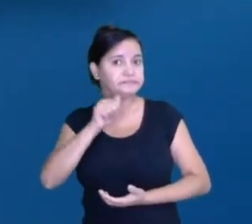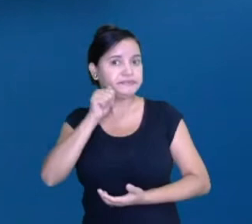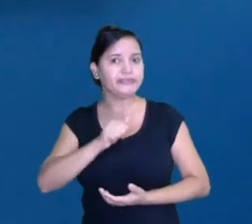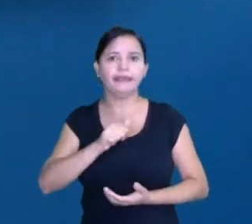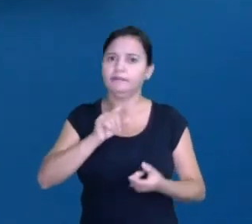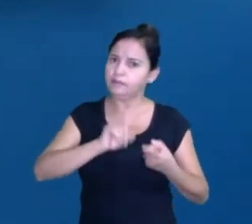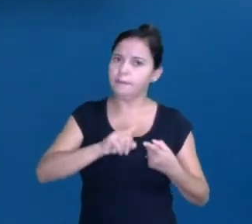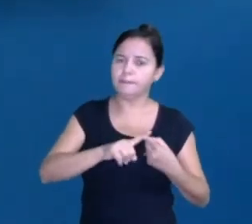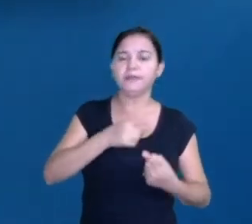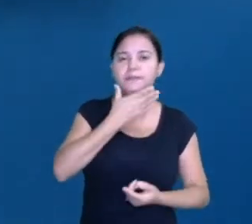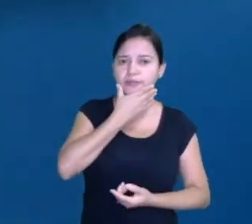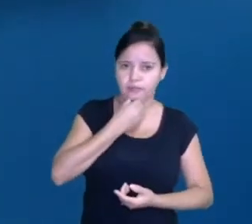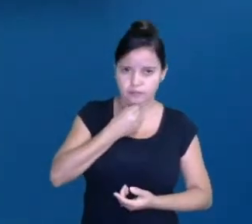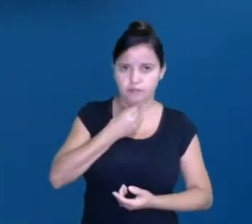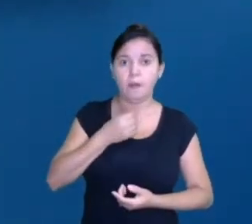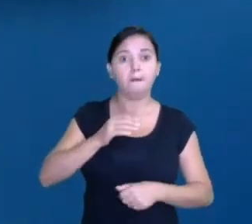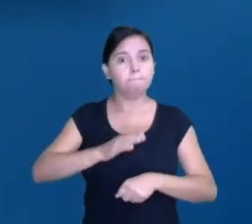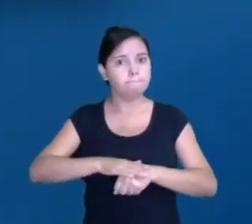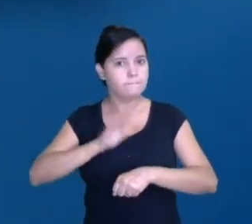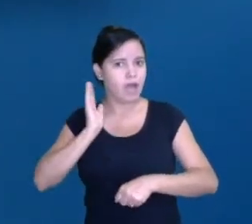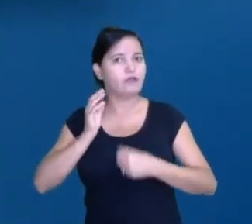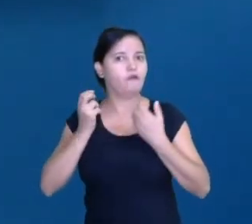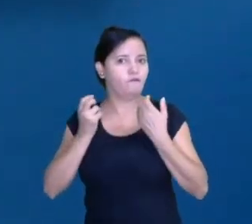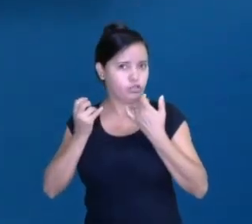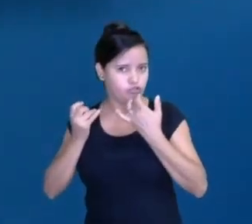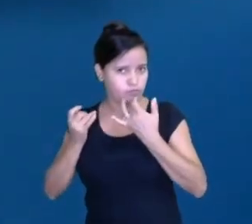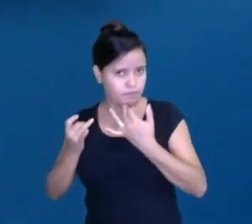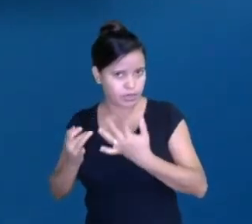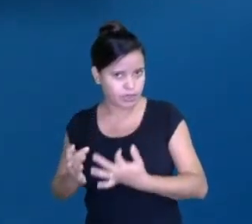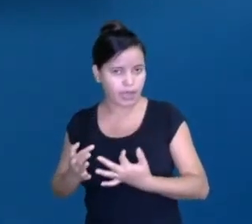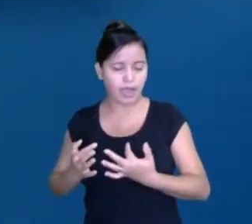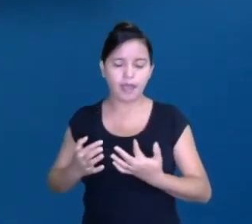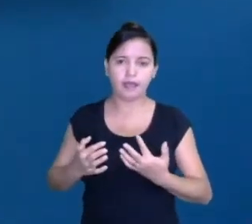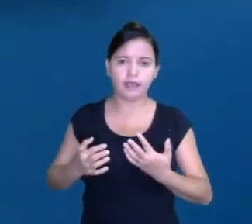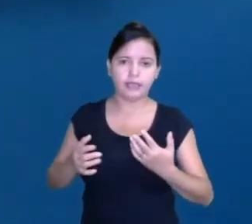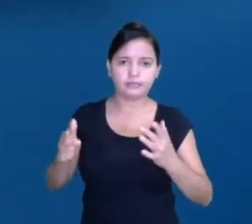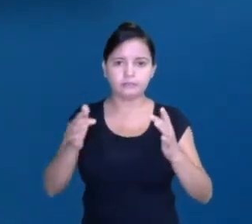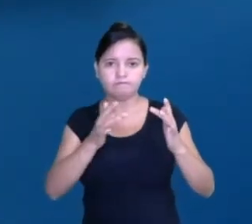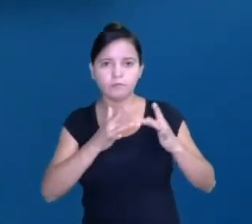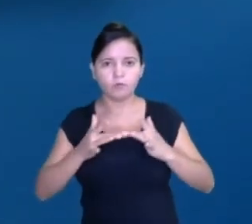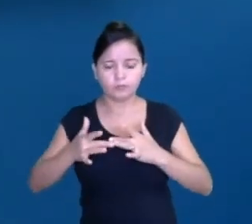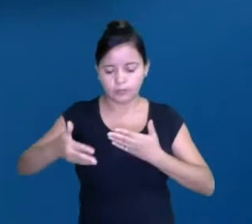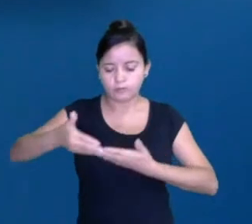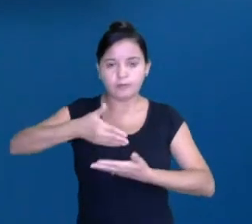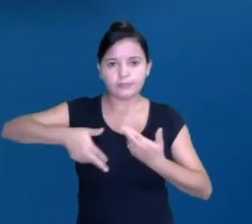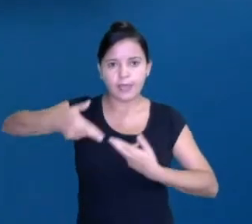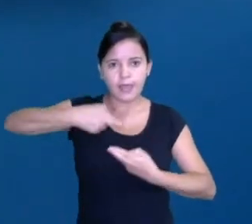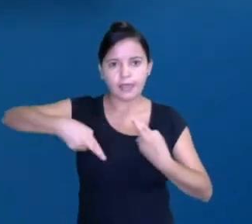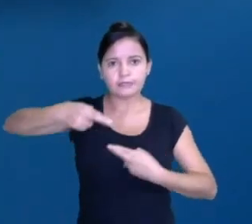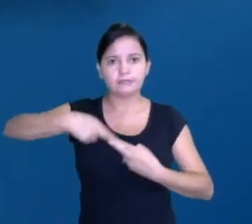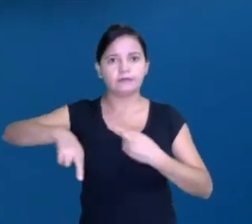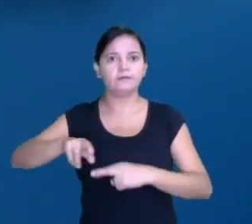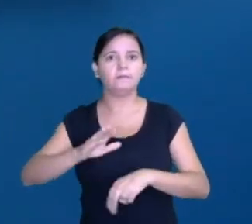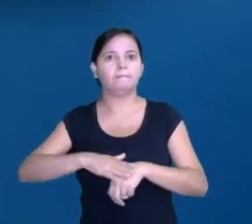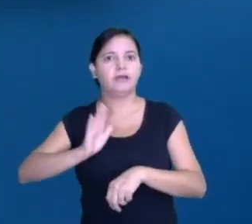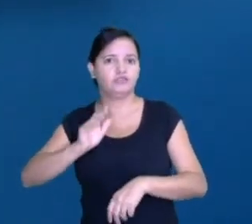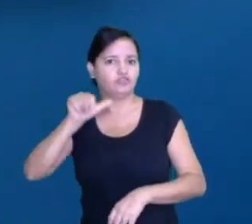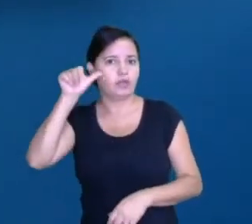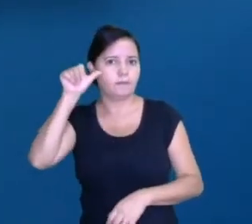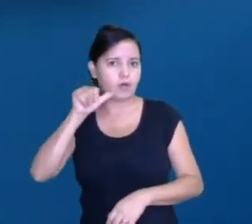masculinas. Mas eu queria enfatizar nesse primeiro momento no que tange, no que fala em relação às gônadas femininas, que seria quem?